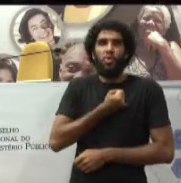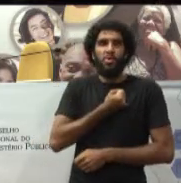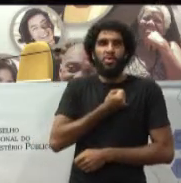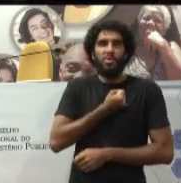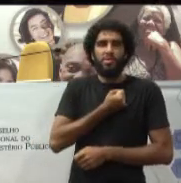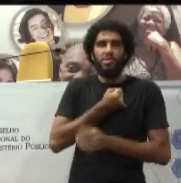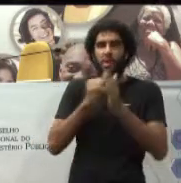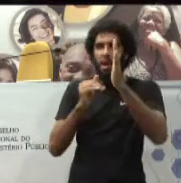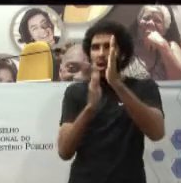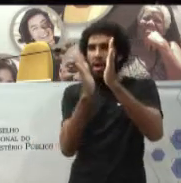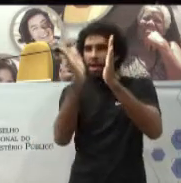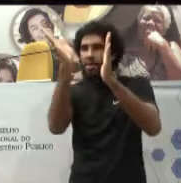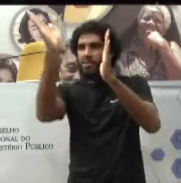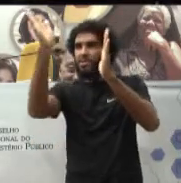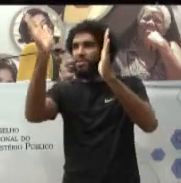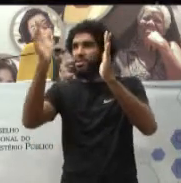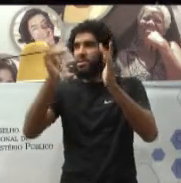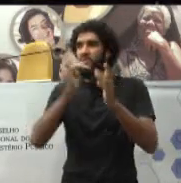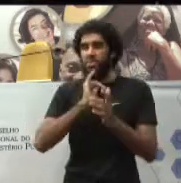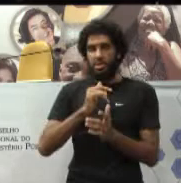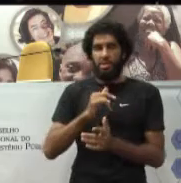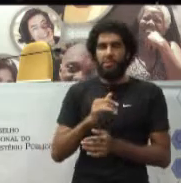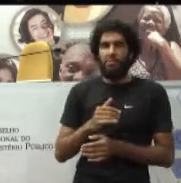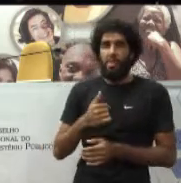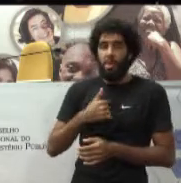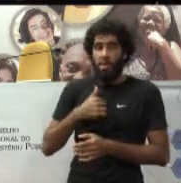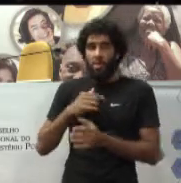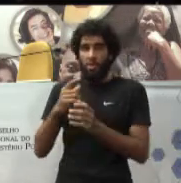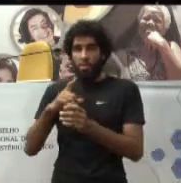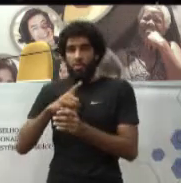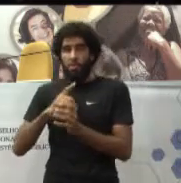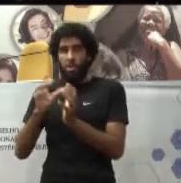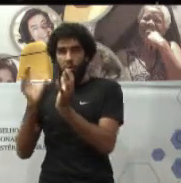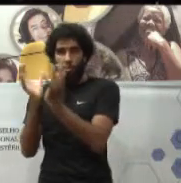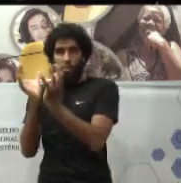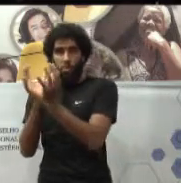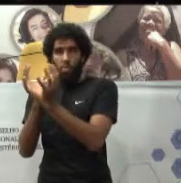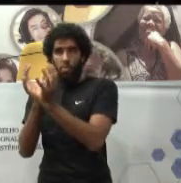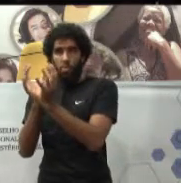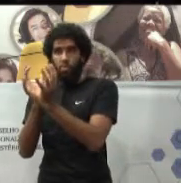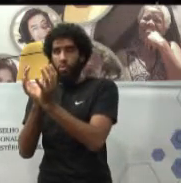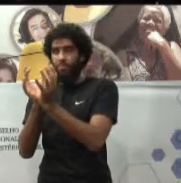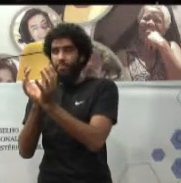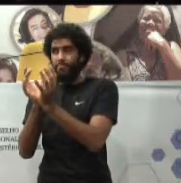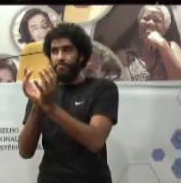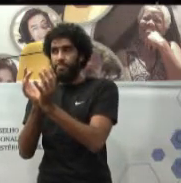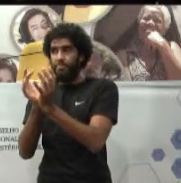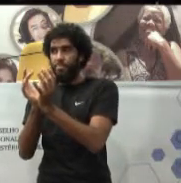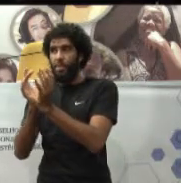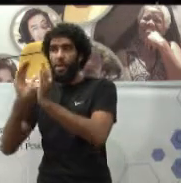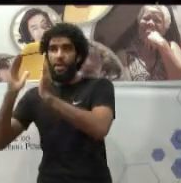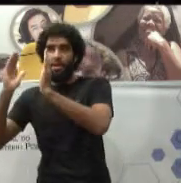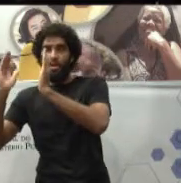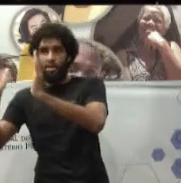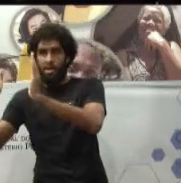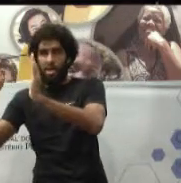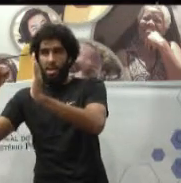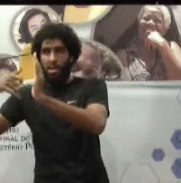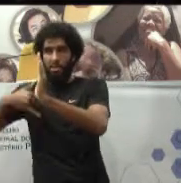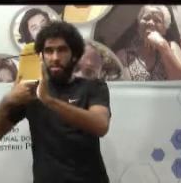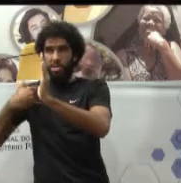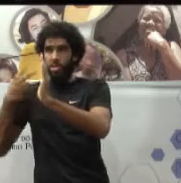a média vamos supor que um grupo uma média uma medida de freqüência têm um passado de 2 anos de idade um paciente de 80 anos